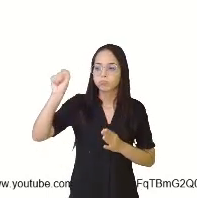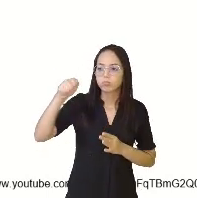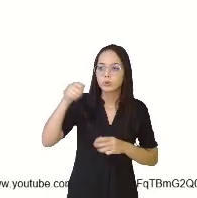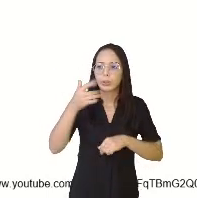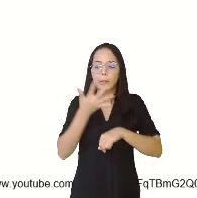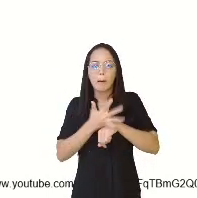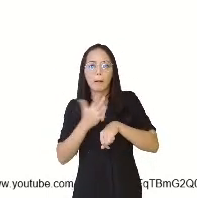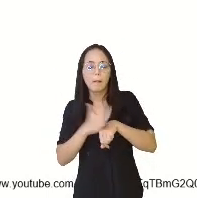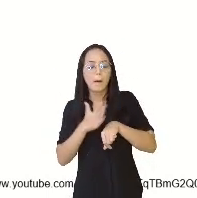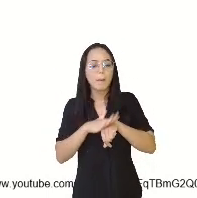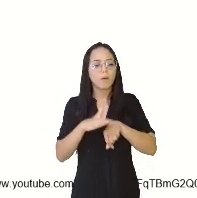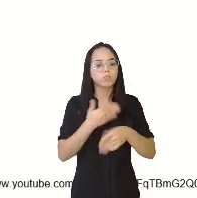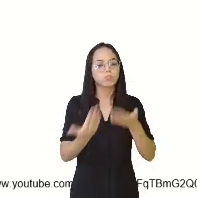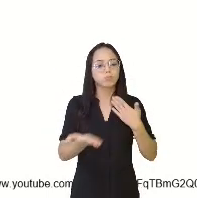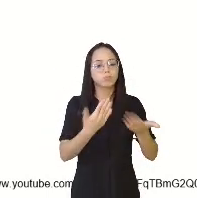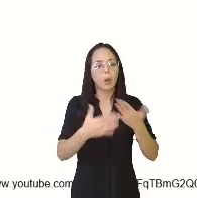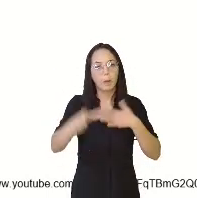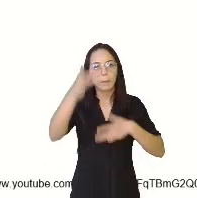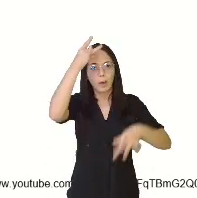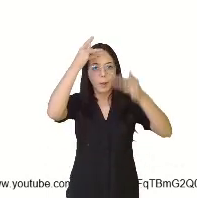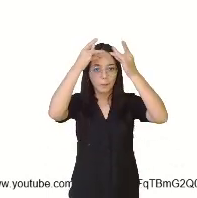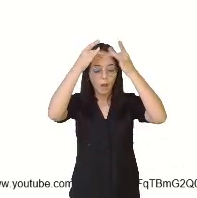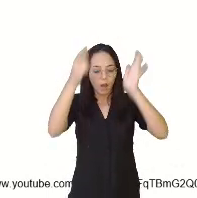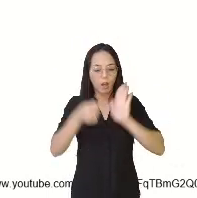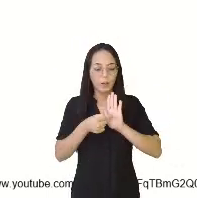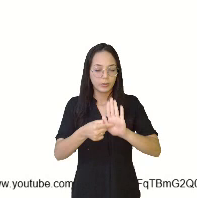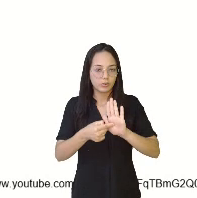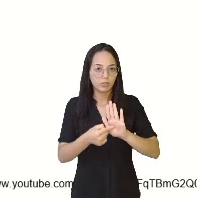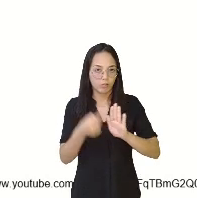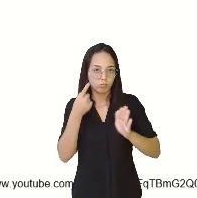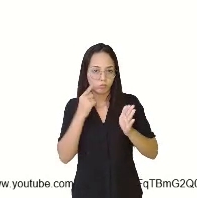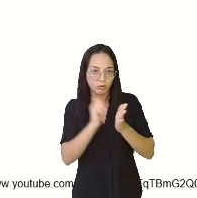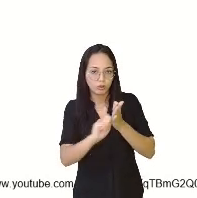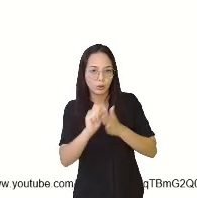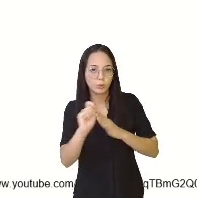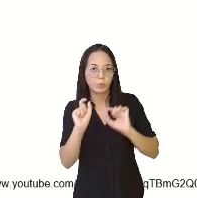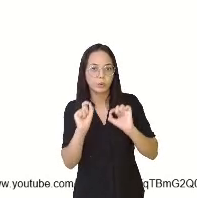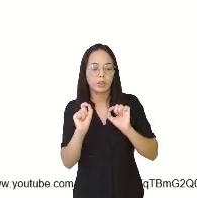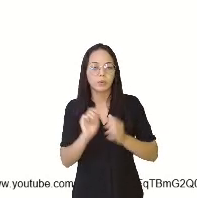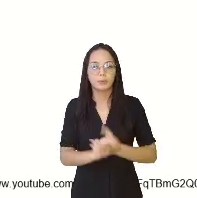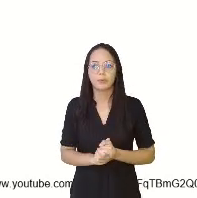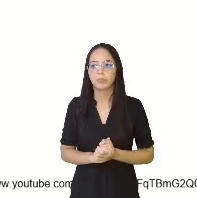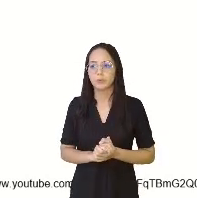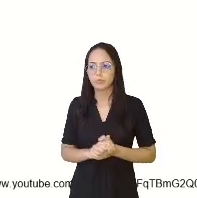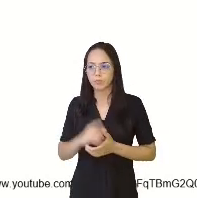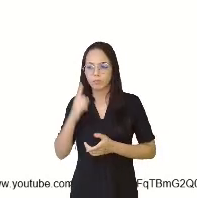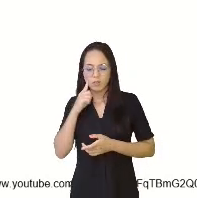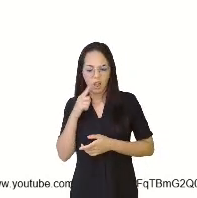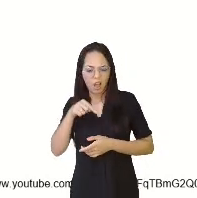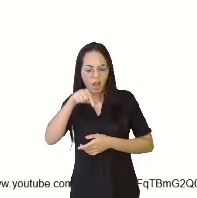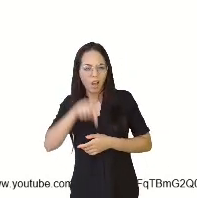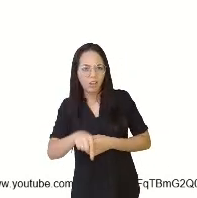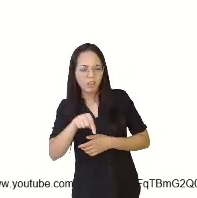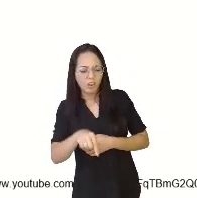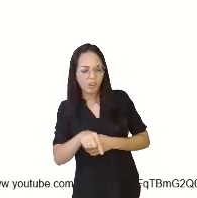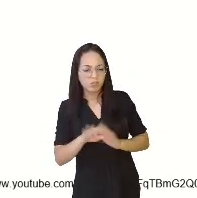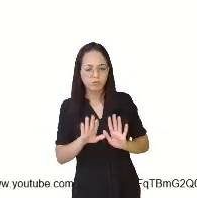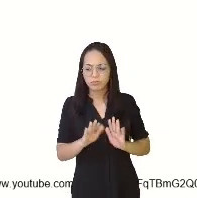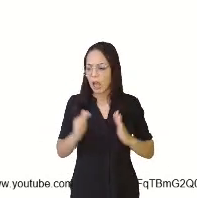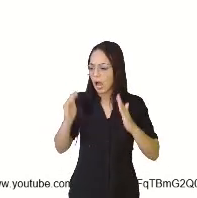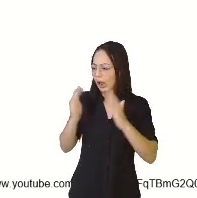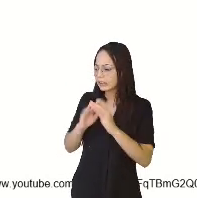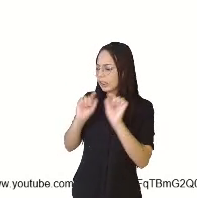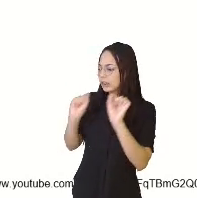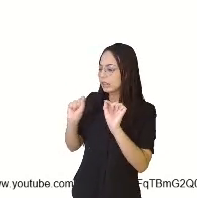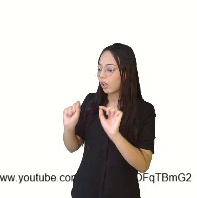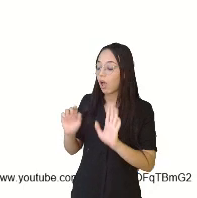seus diálogos para poder memorizar e representar. Então, vamos ler o que está escrito aí. É aqui? De quem é essa casa? É